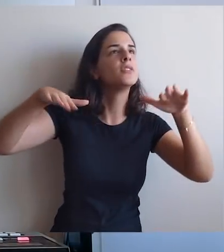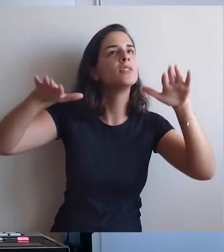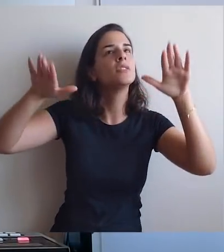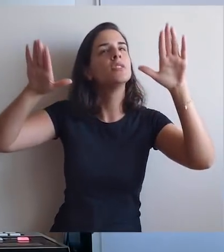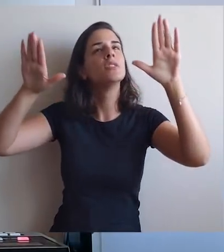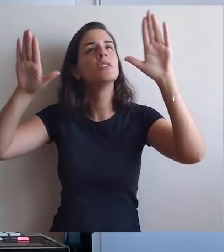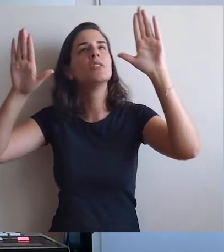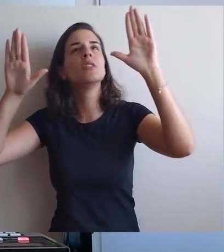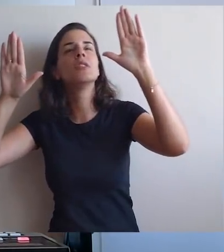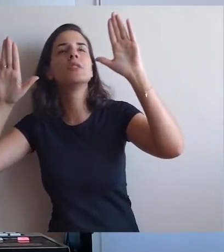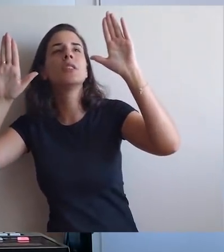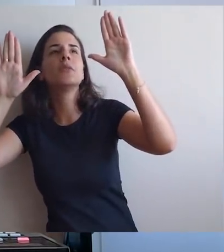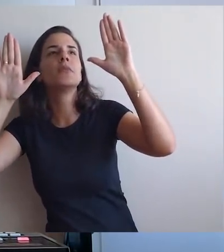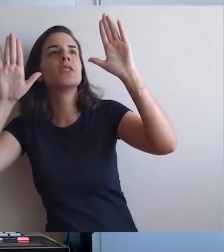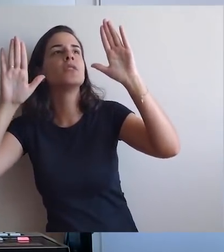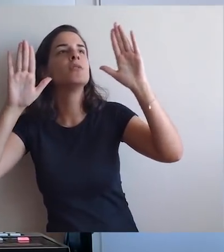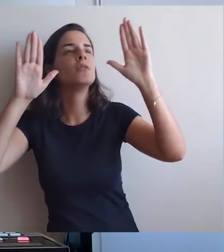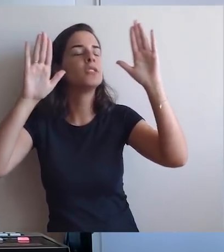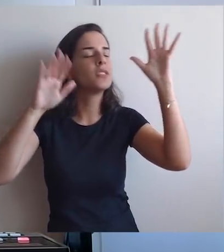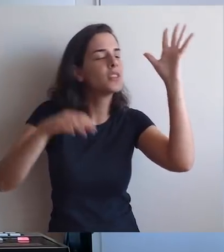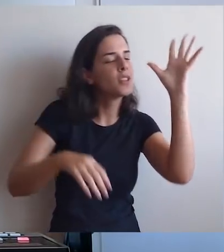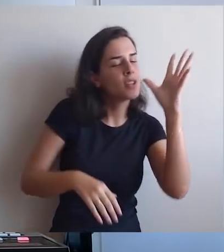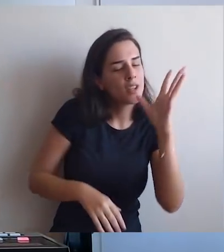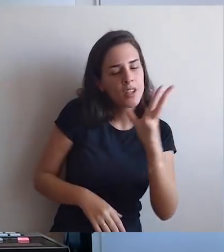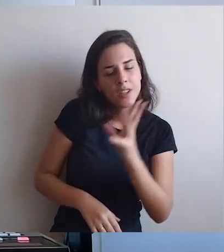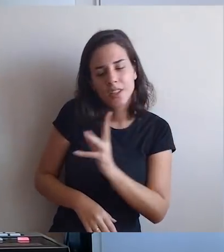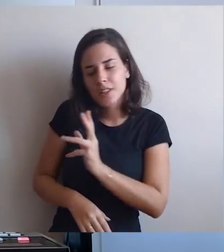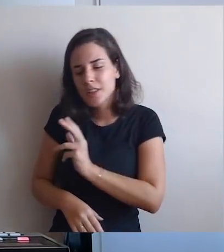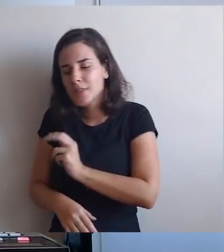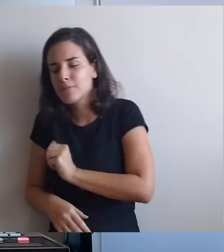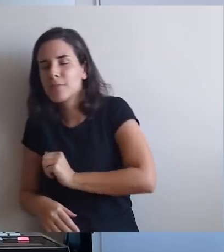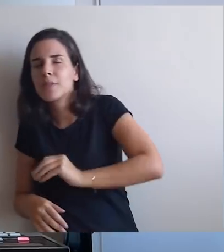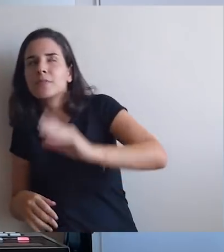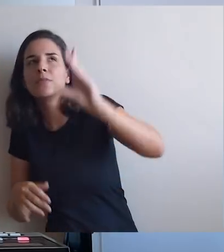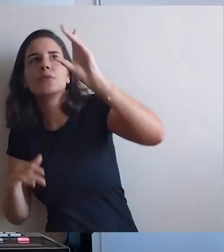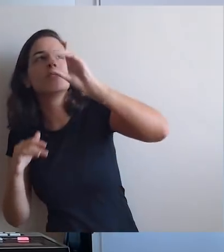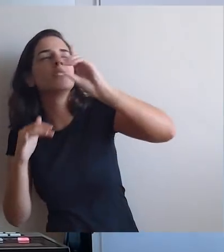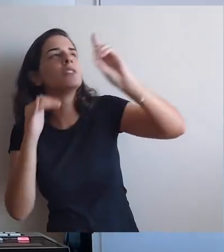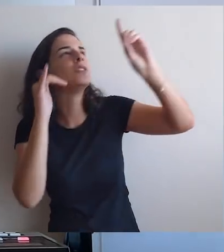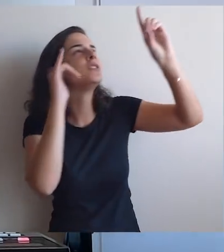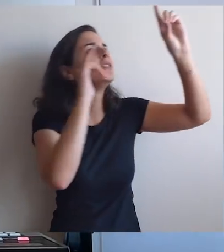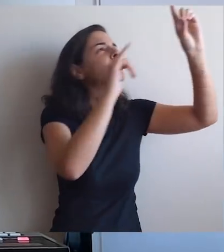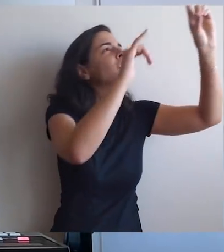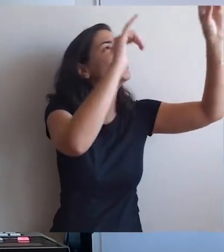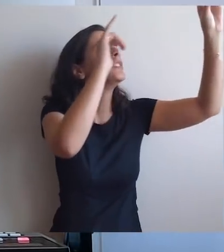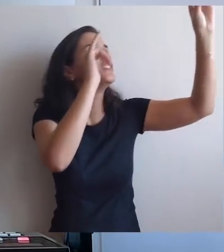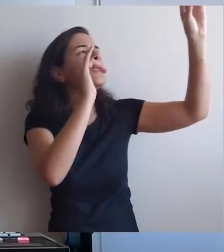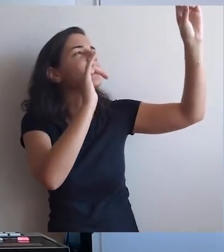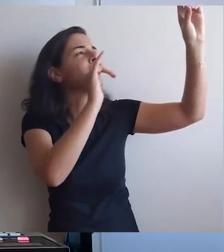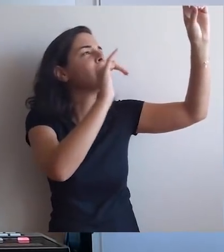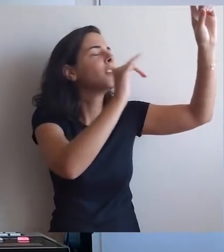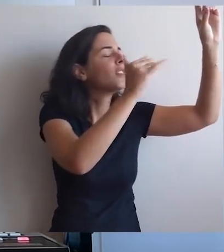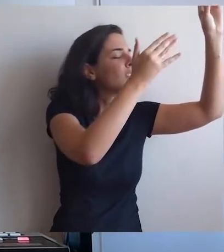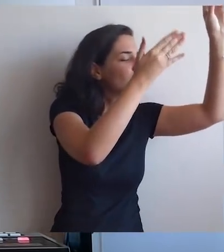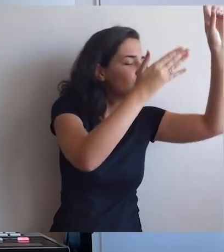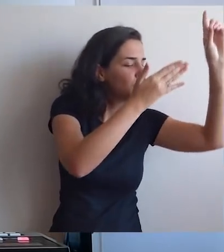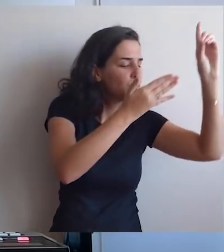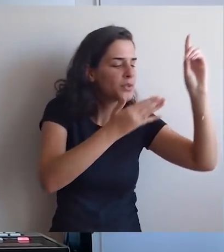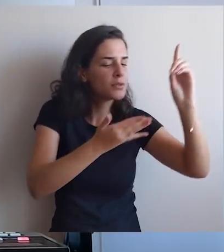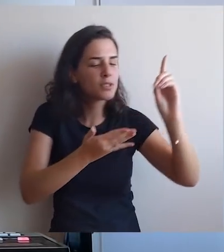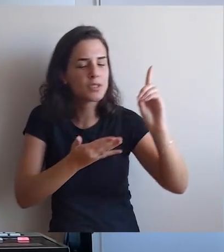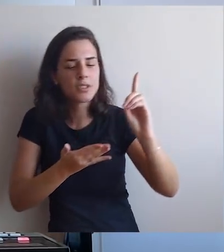Ao erguermos as mãos pra adorar e clamarmos a